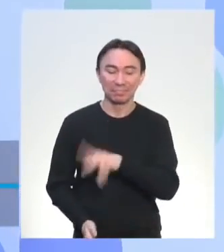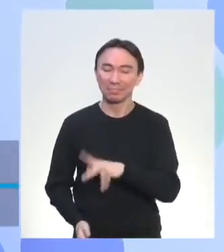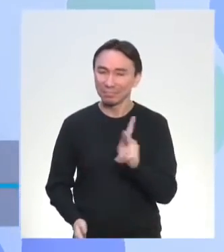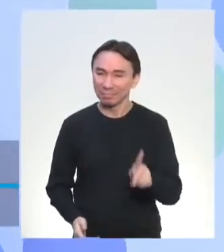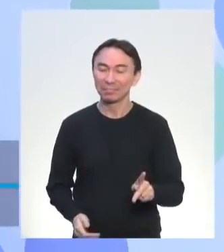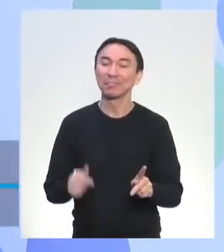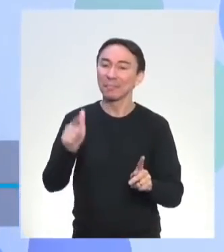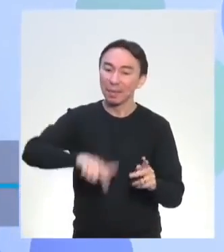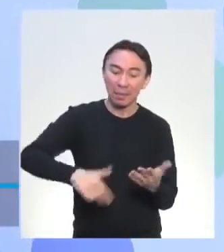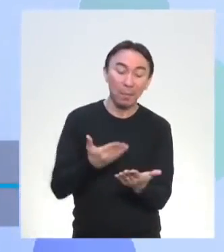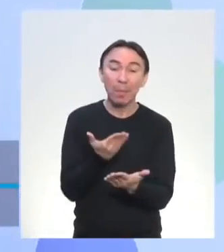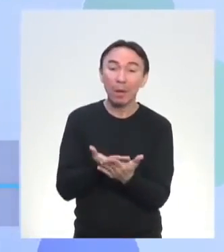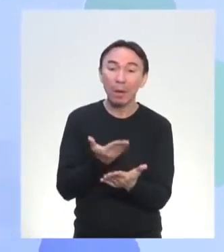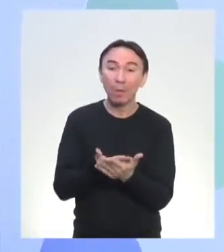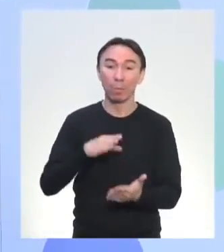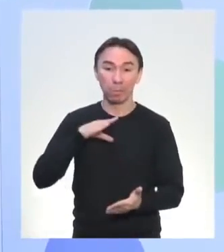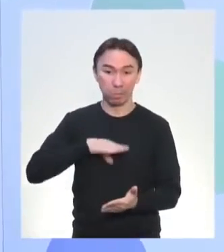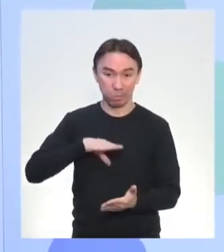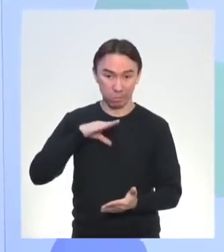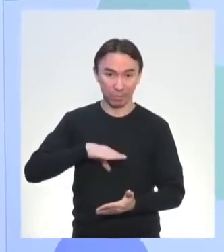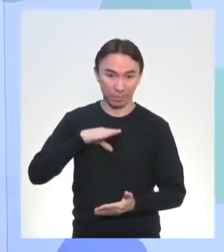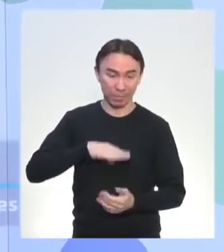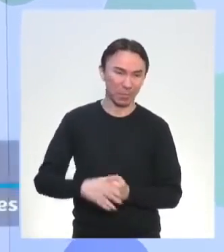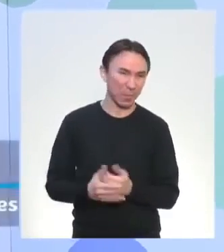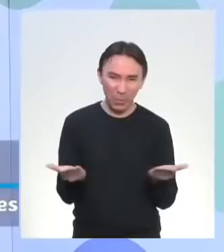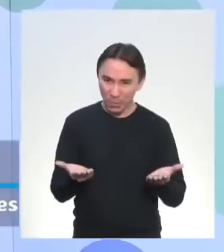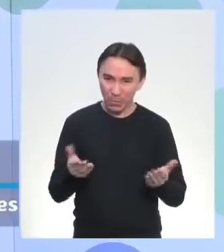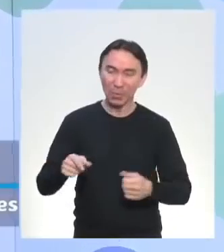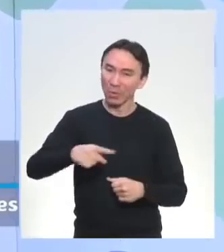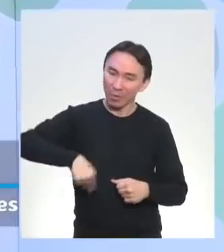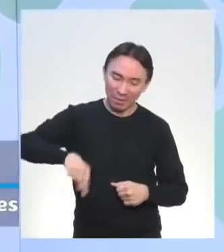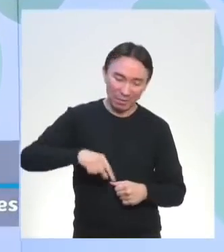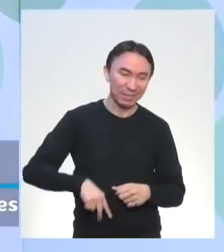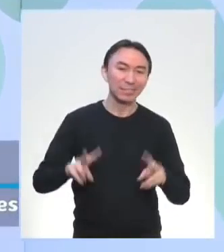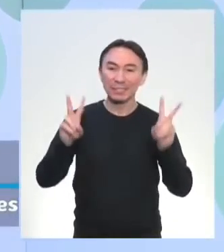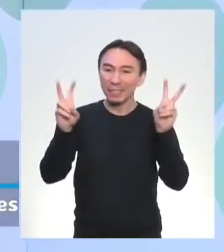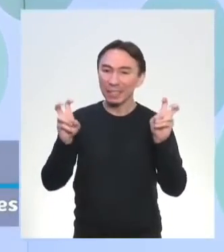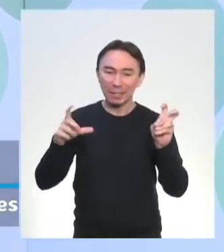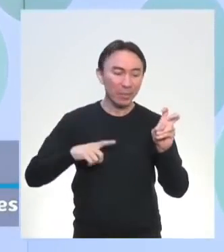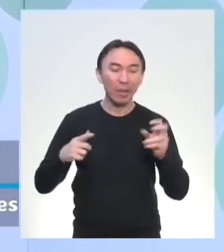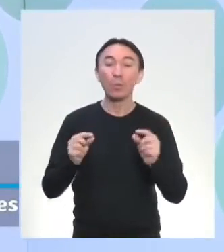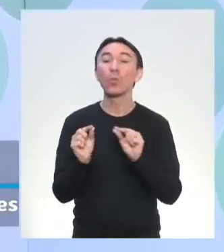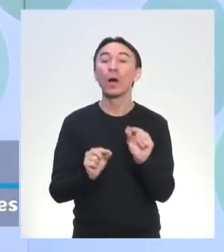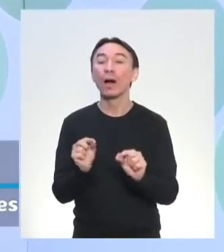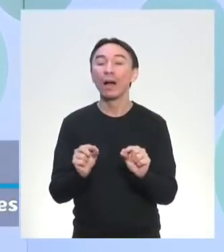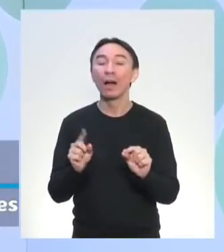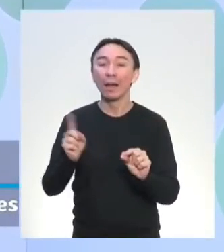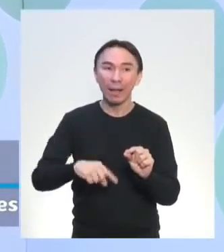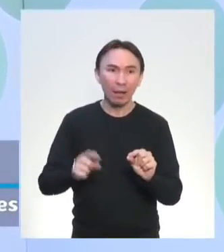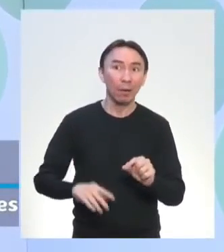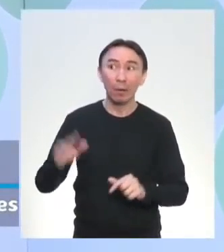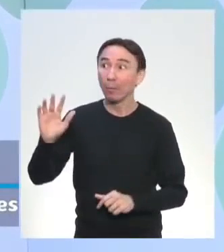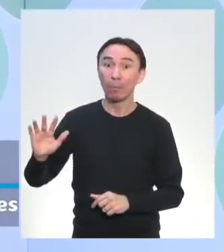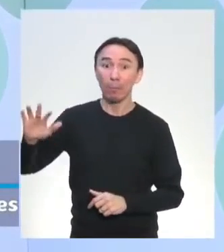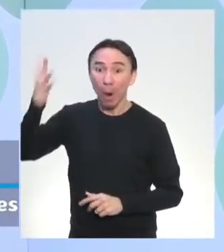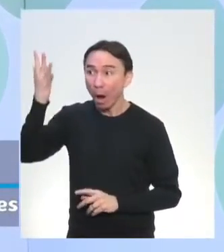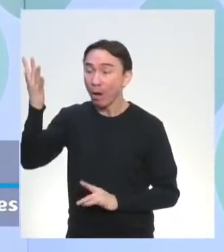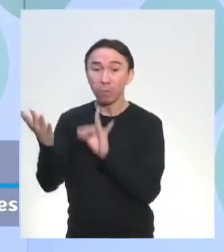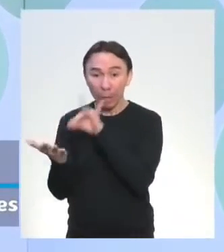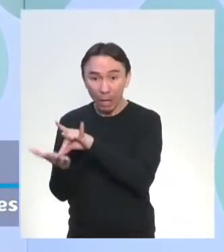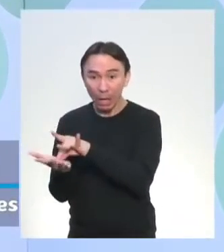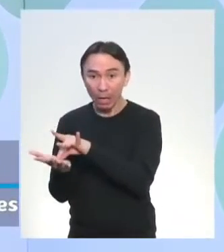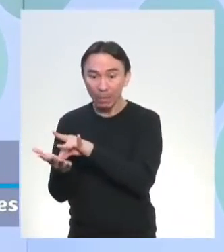aula de língua portuguesa. Hoje a nossa aula, mesmo fato, jornais diferentes, ou seja, o mesmo assunto